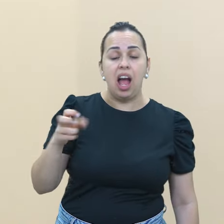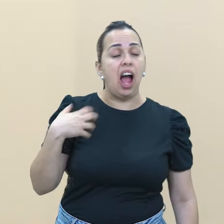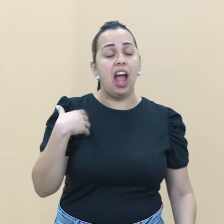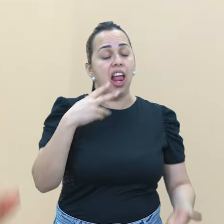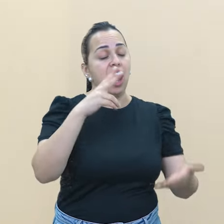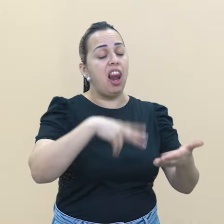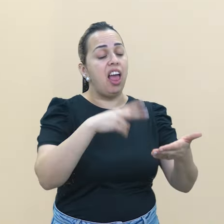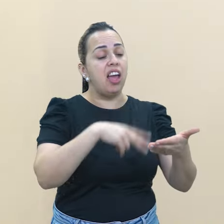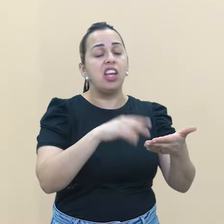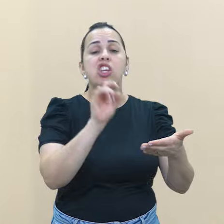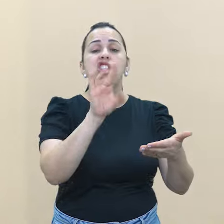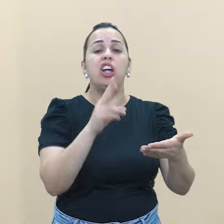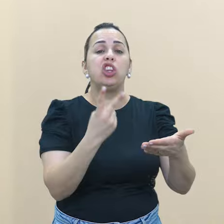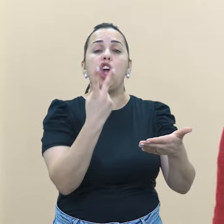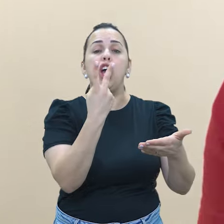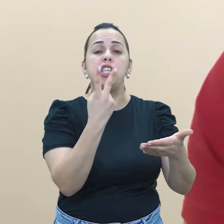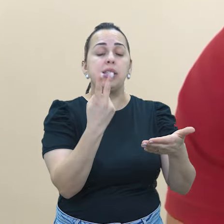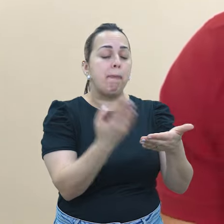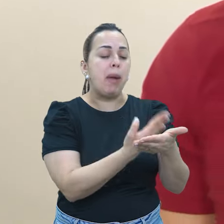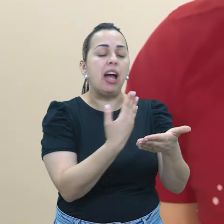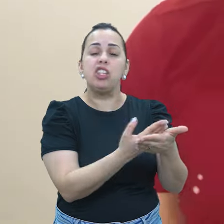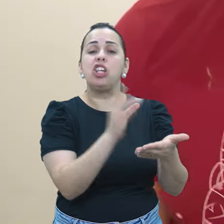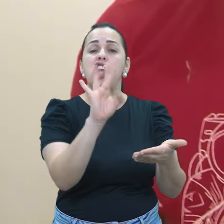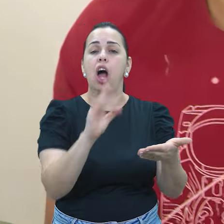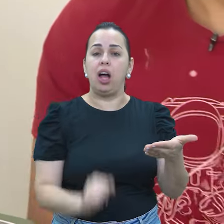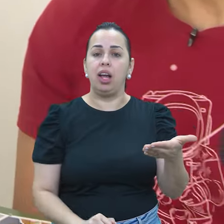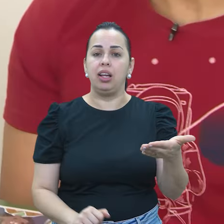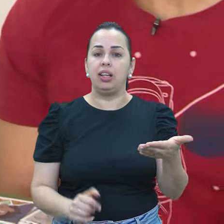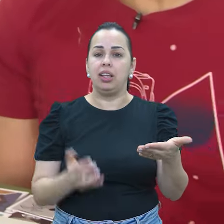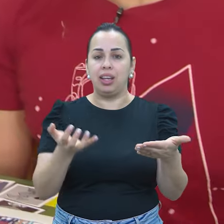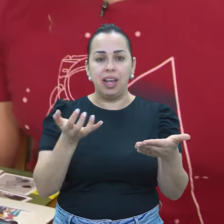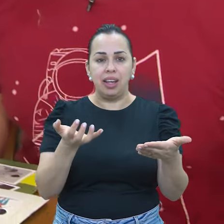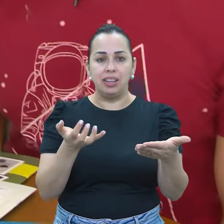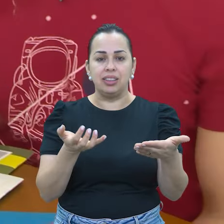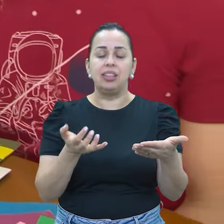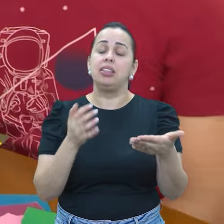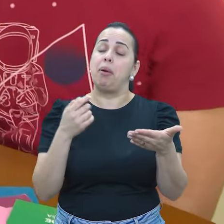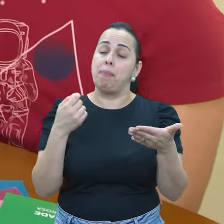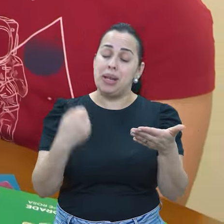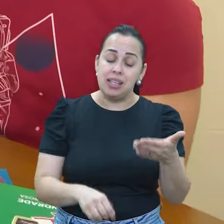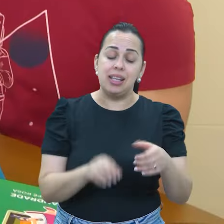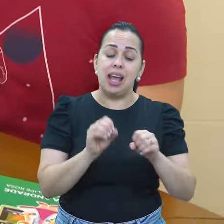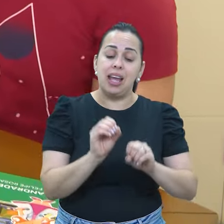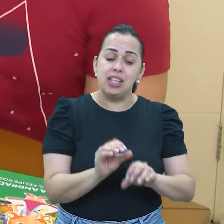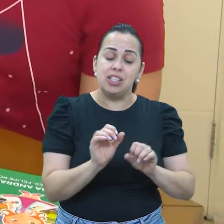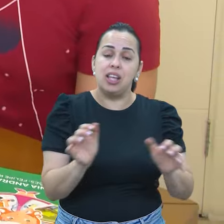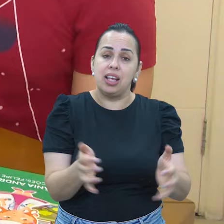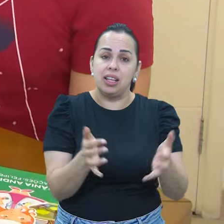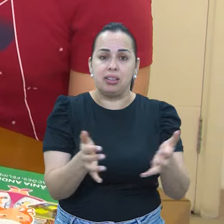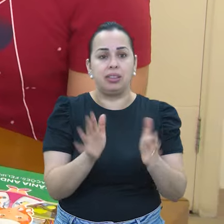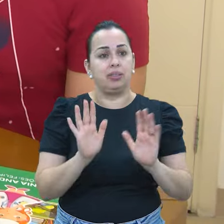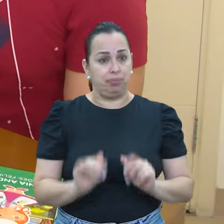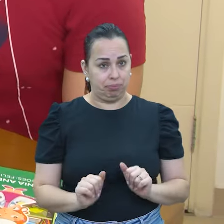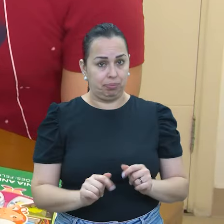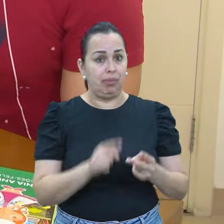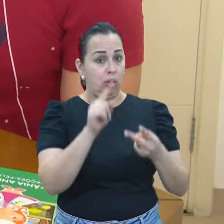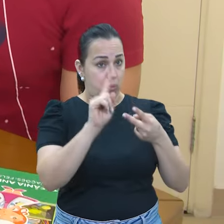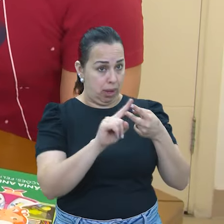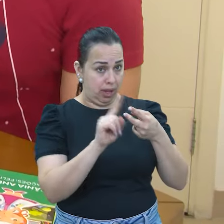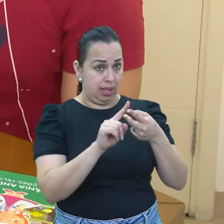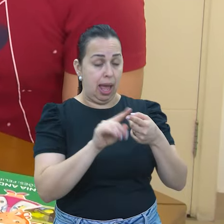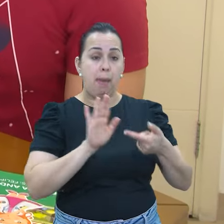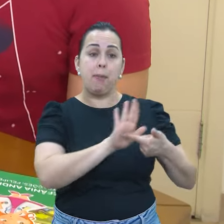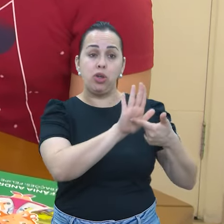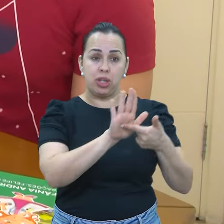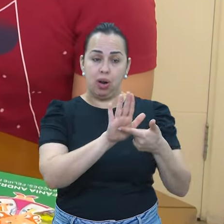aos 12, aos 15 anos, continuando lendo livro somente com dois, três parágrafos na página. Sim. Então, a